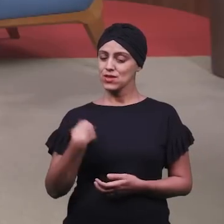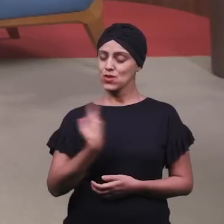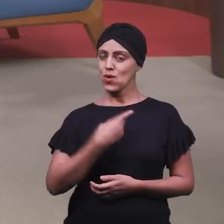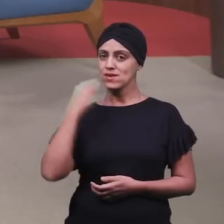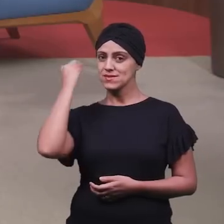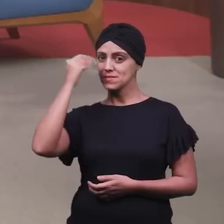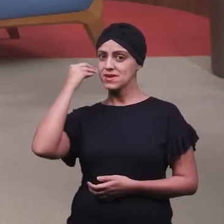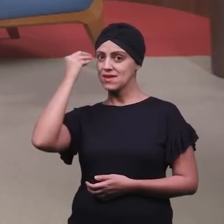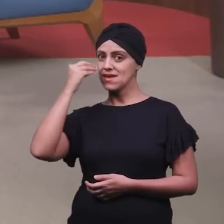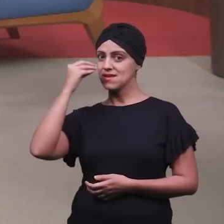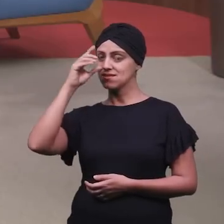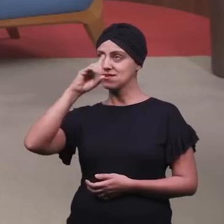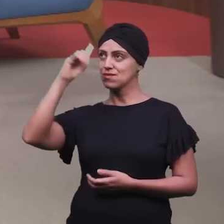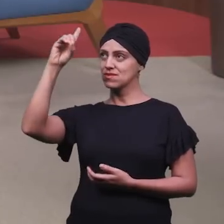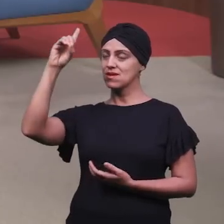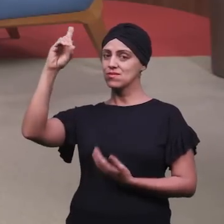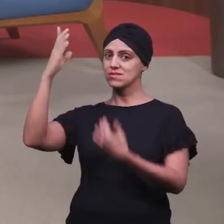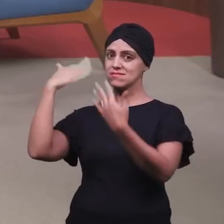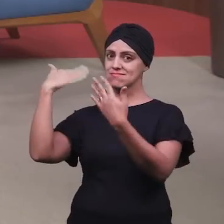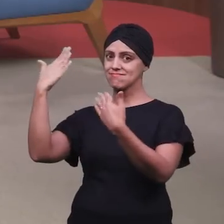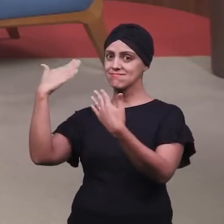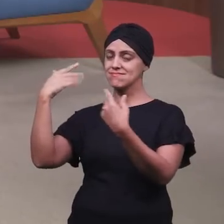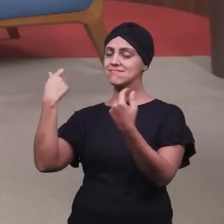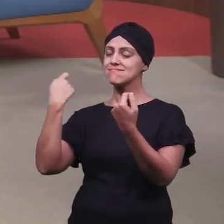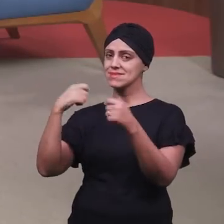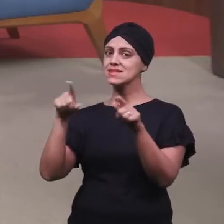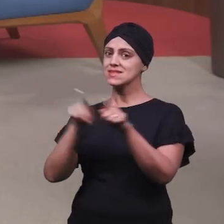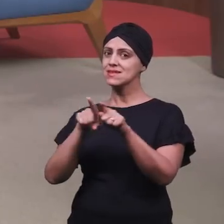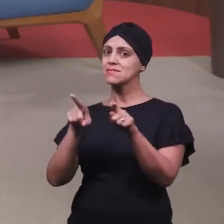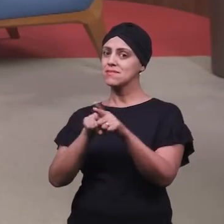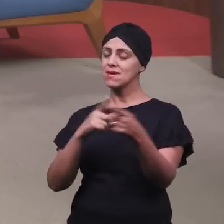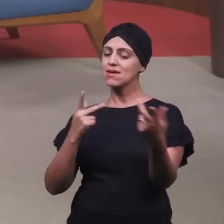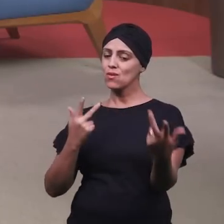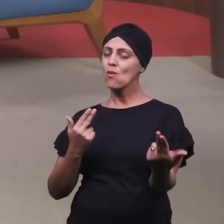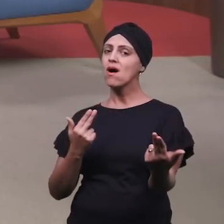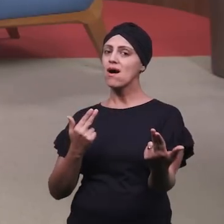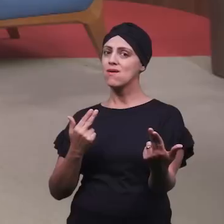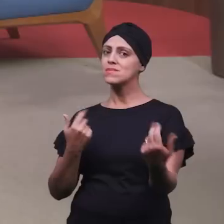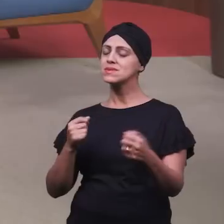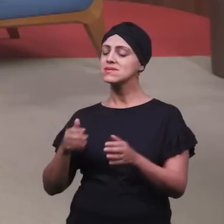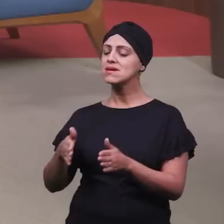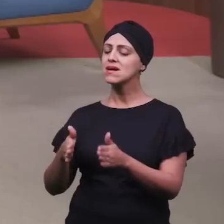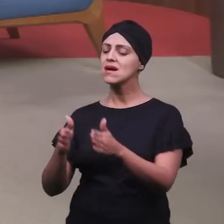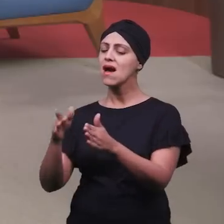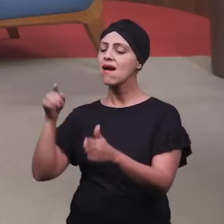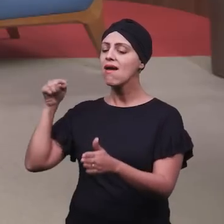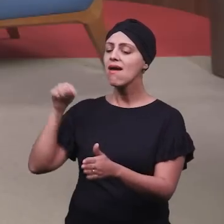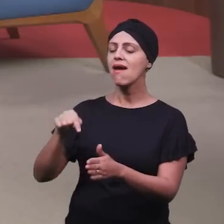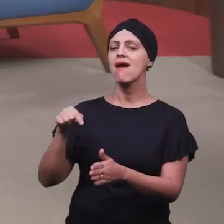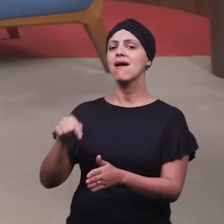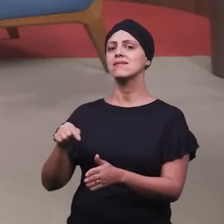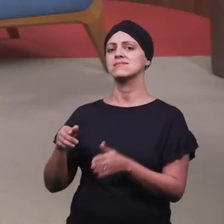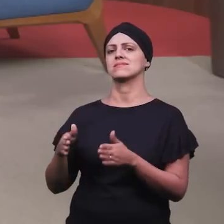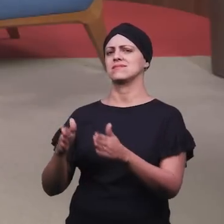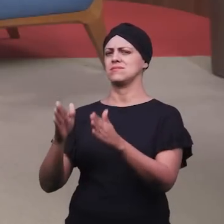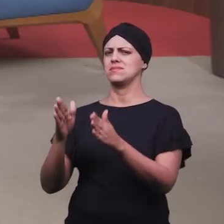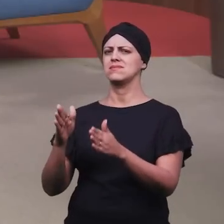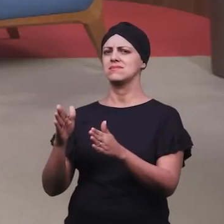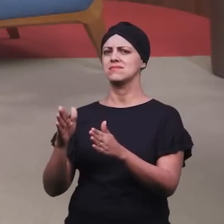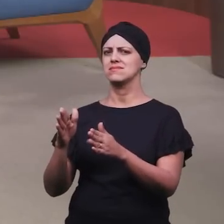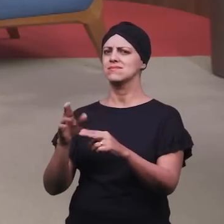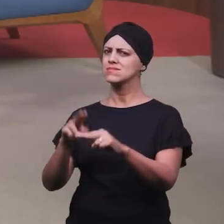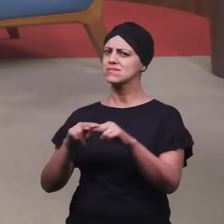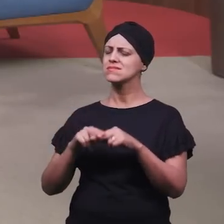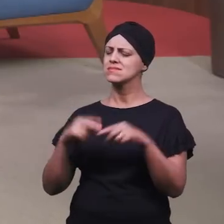nossa experiência com Deus, também precisamos estar atentos em caminhar no caminho. E para isso, a